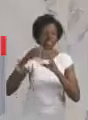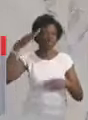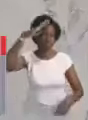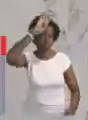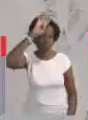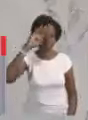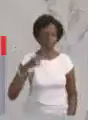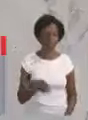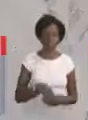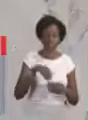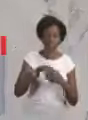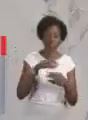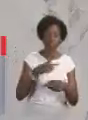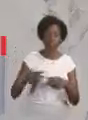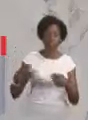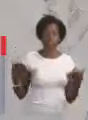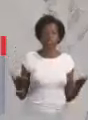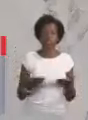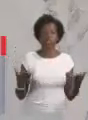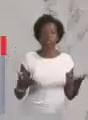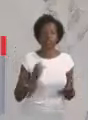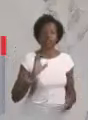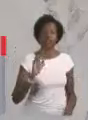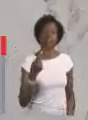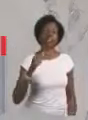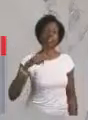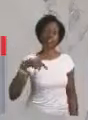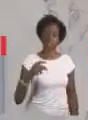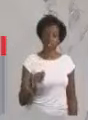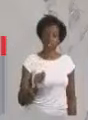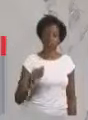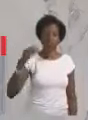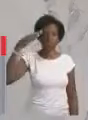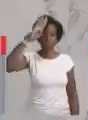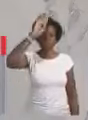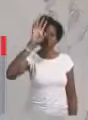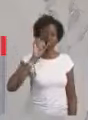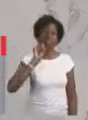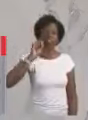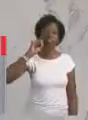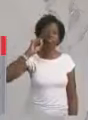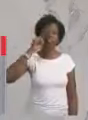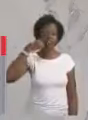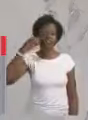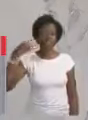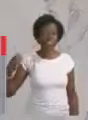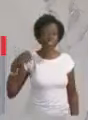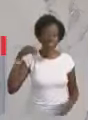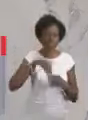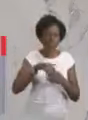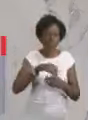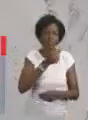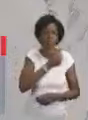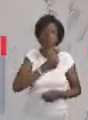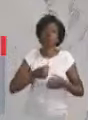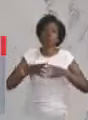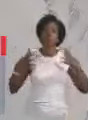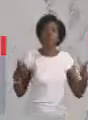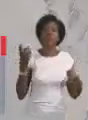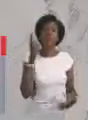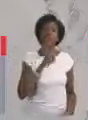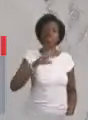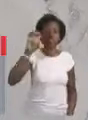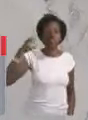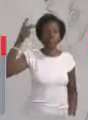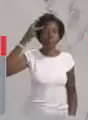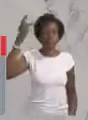bolsonaro eleito agora na chapa do bolsonaro senador Senador foi o senador mais votado do Estado